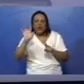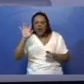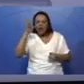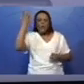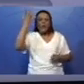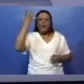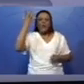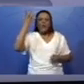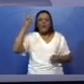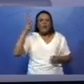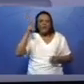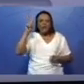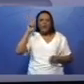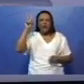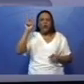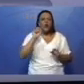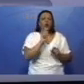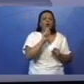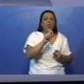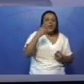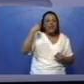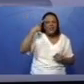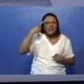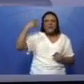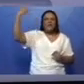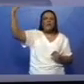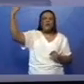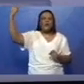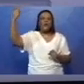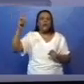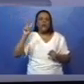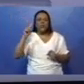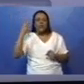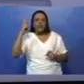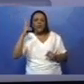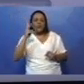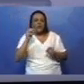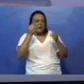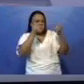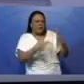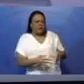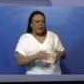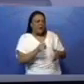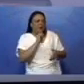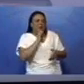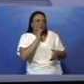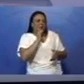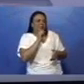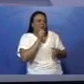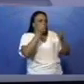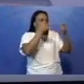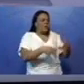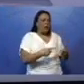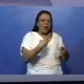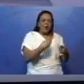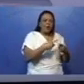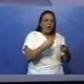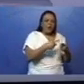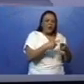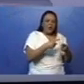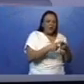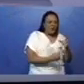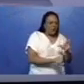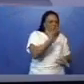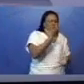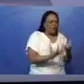Então, eles inventam uma história para explicar, por exemplo, por que surgiu o fogo, ou por que aconteceu